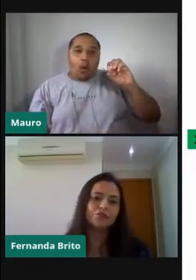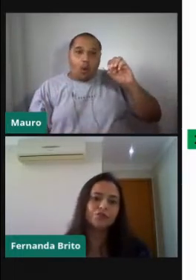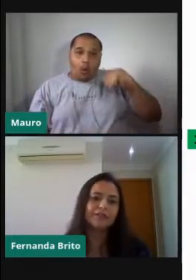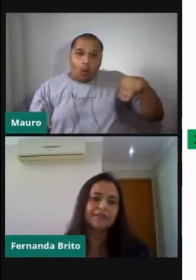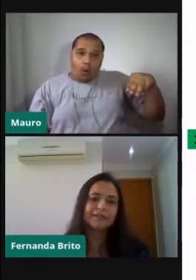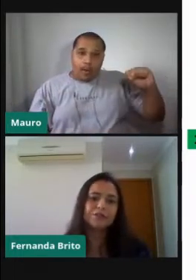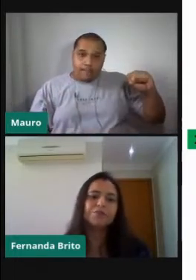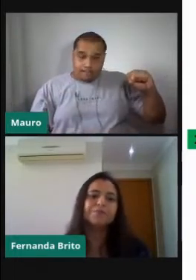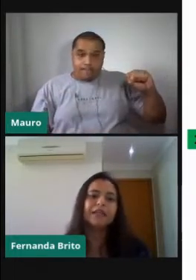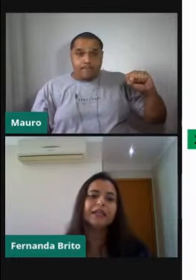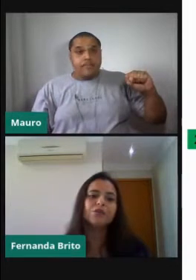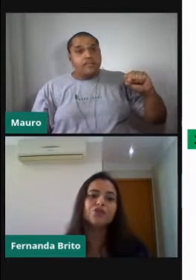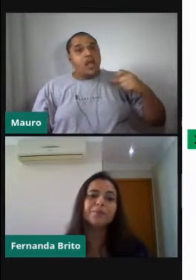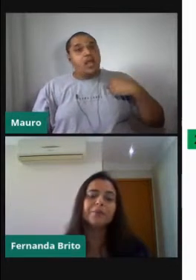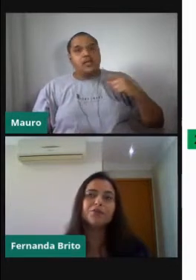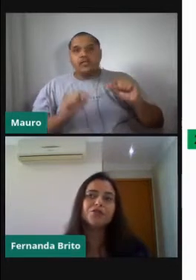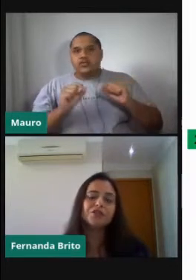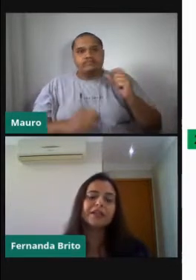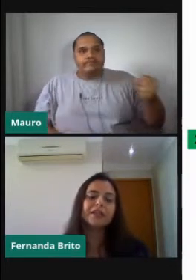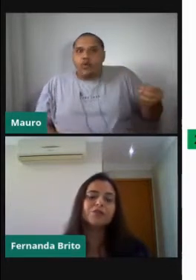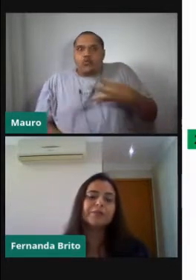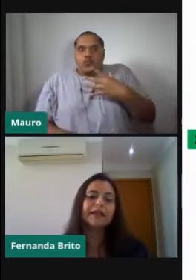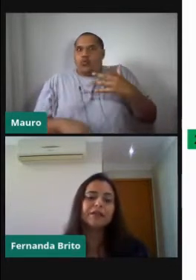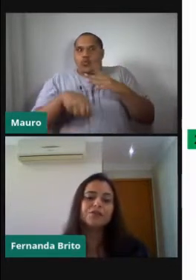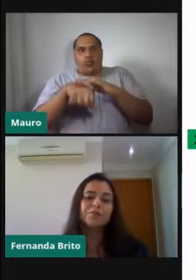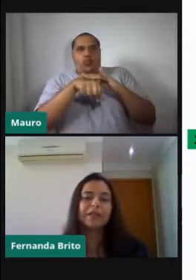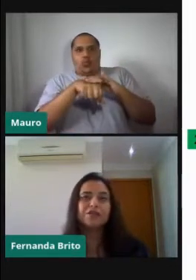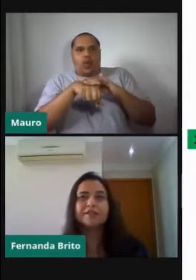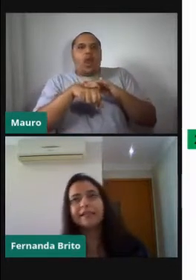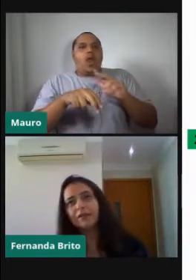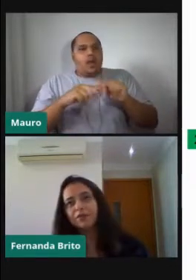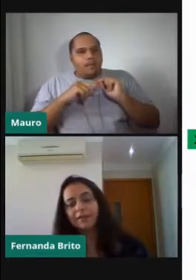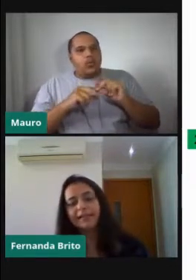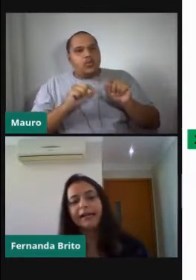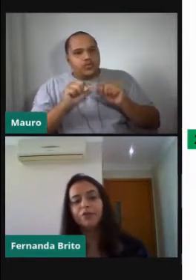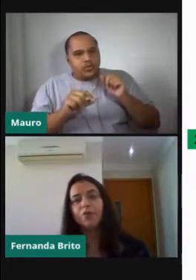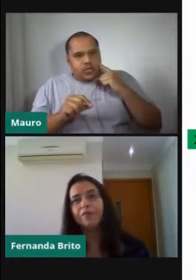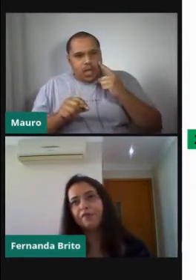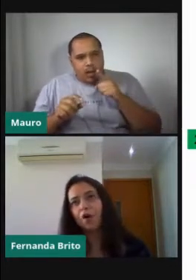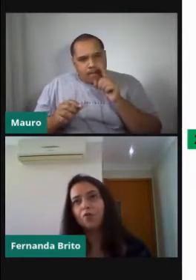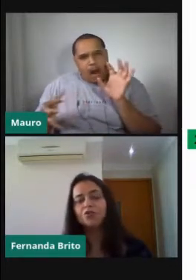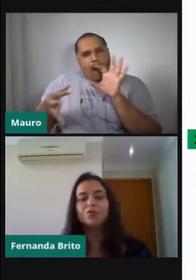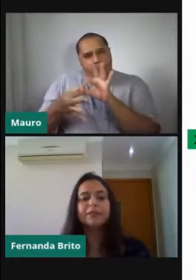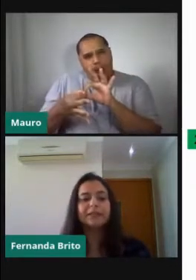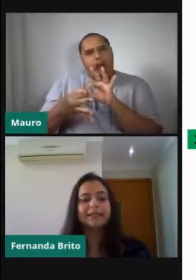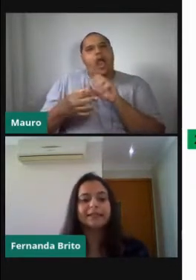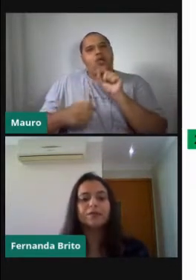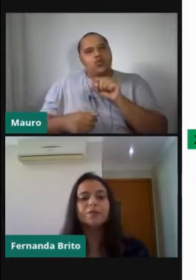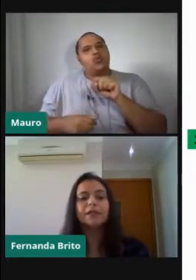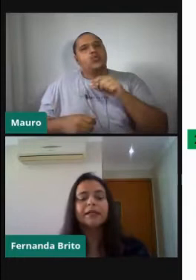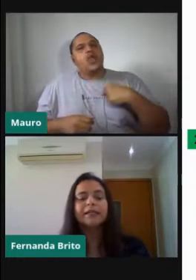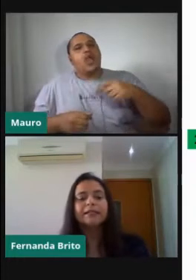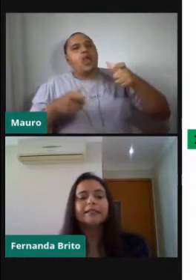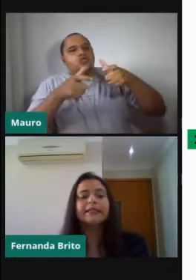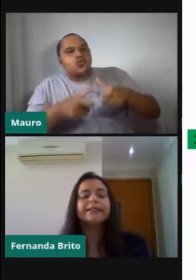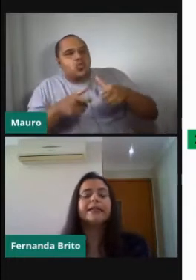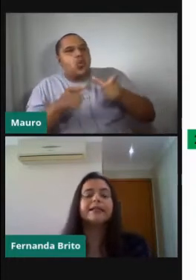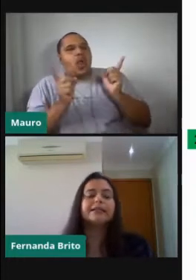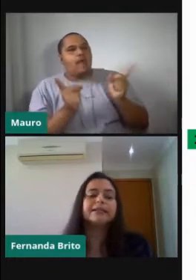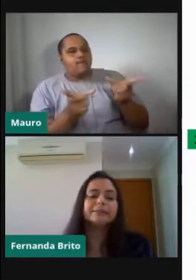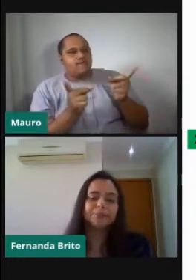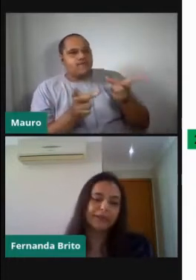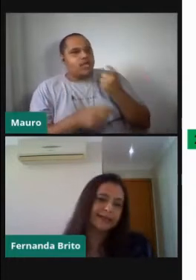até então desconhecido. No dia 1º de janeiro, o mercado de peixes é, então, associado como foco de contaminação,